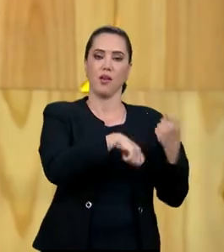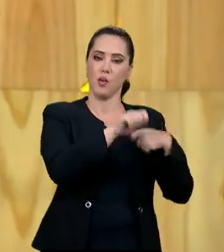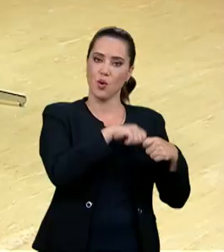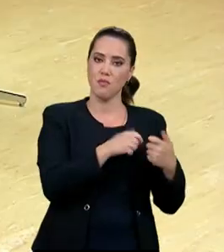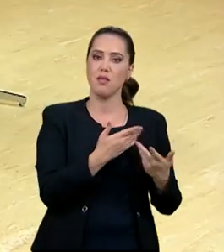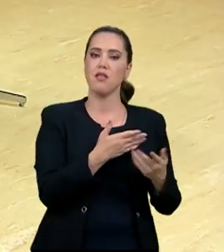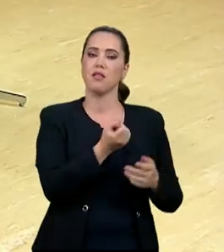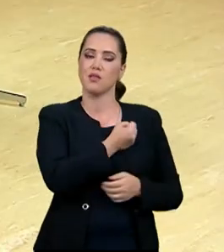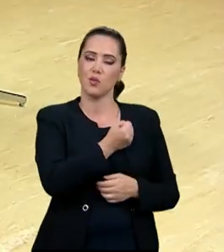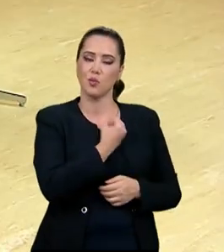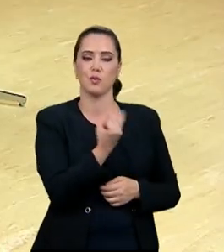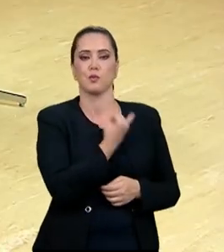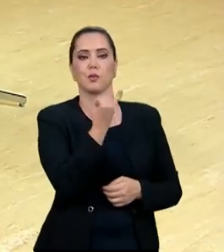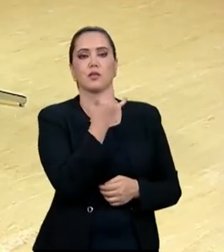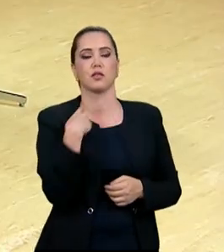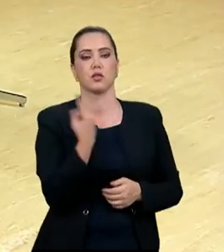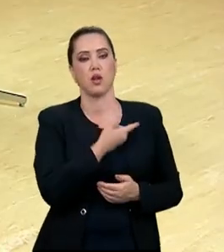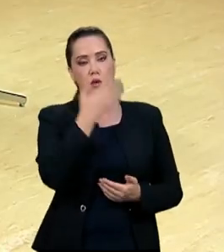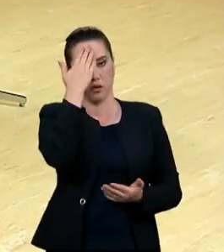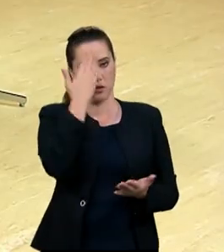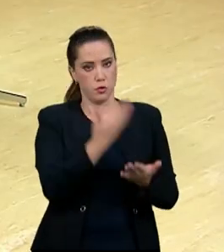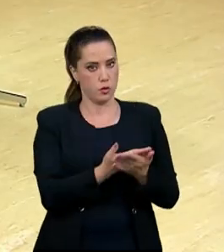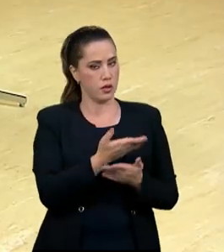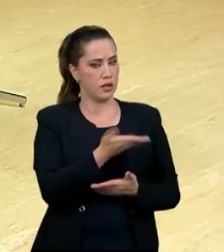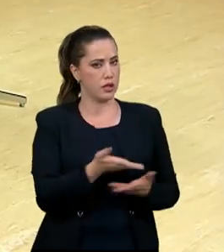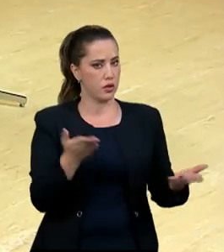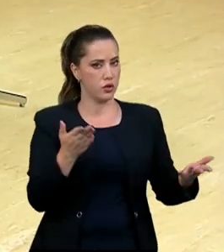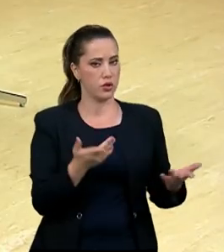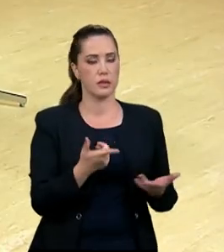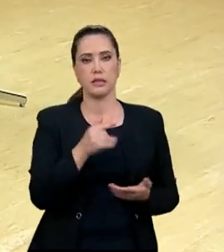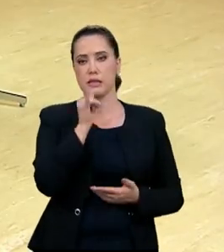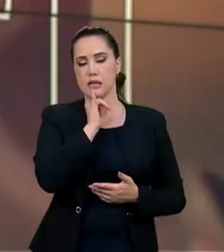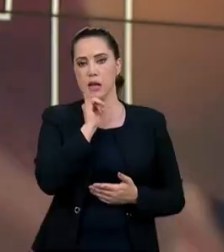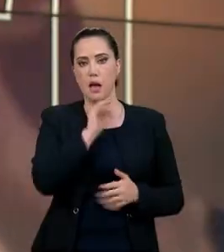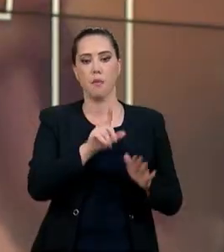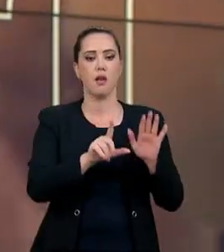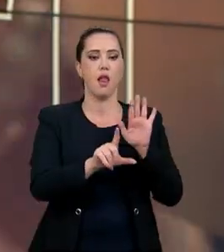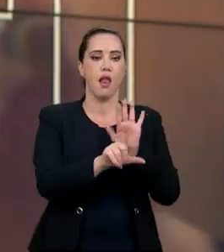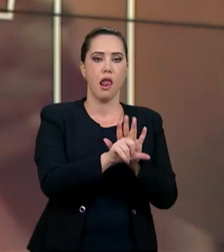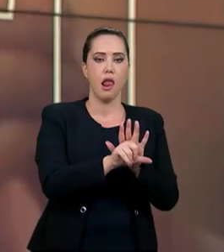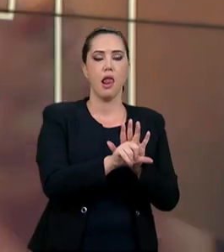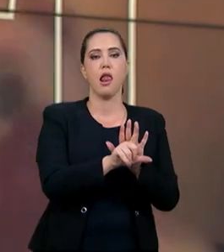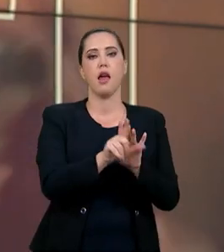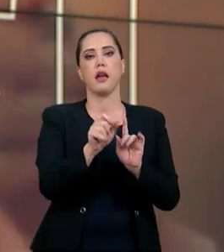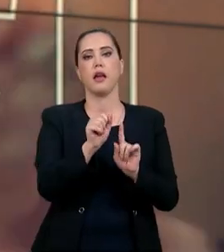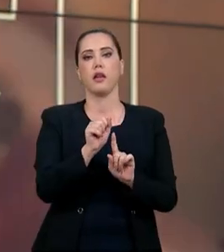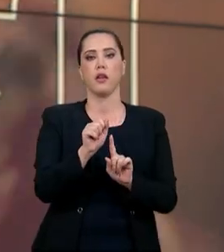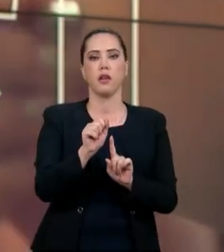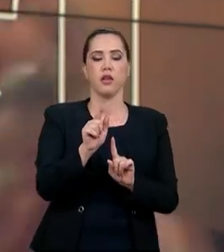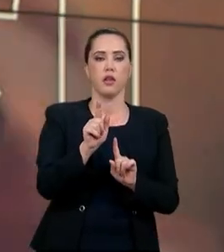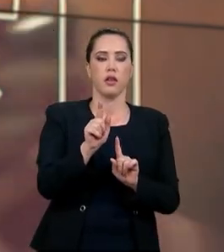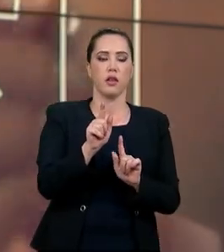bastante expressivo. Então, a gente acredita que... E aí a gente entra, lei do gás, novo marco do gás, marco de ferrovias,